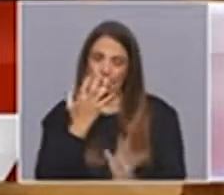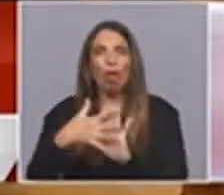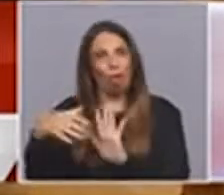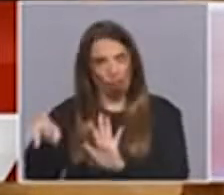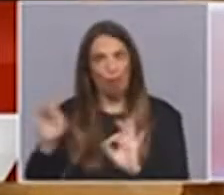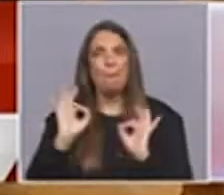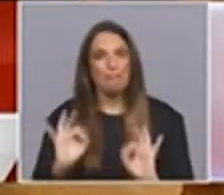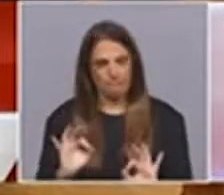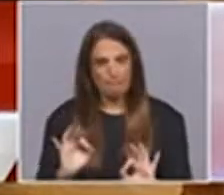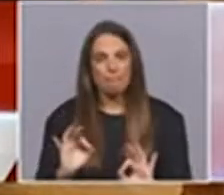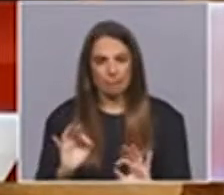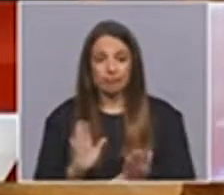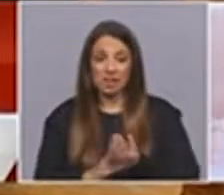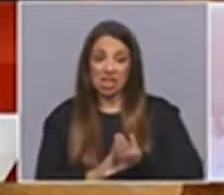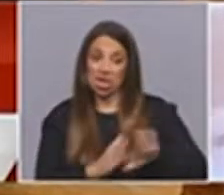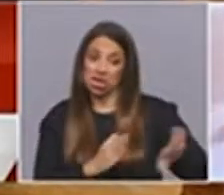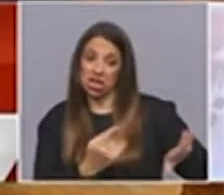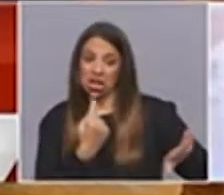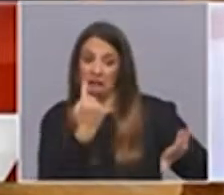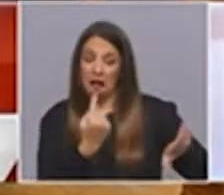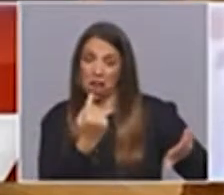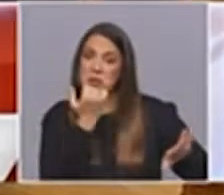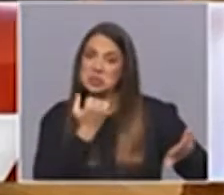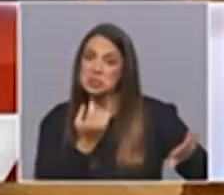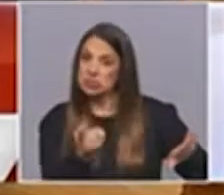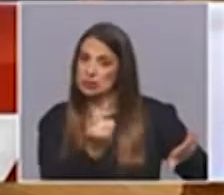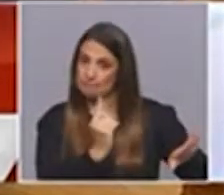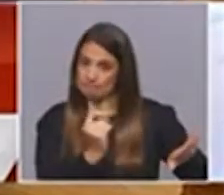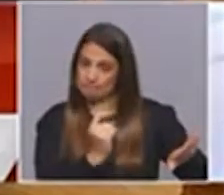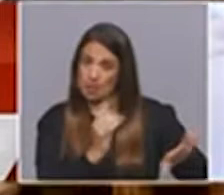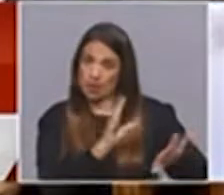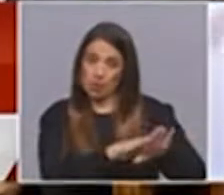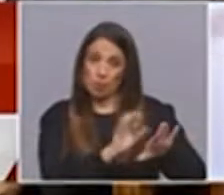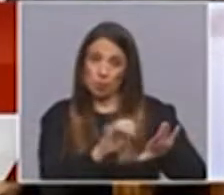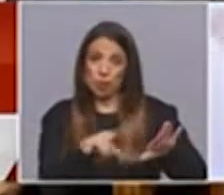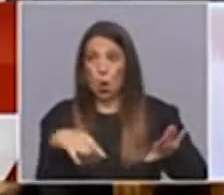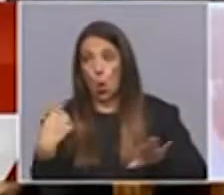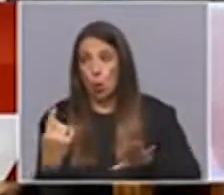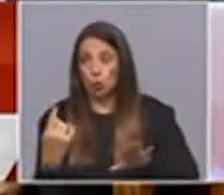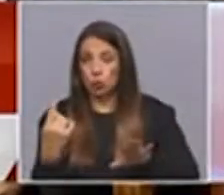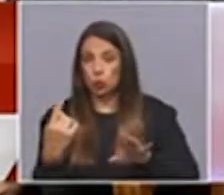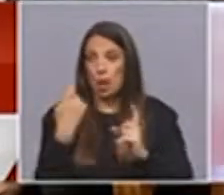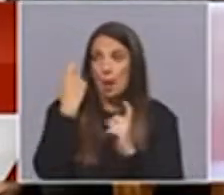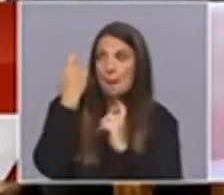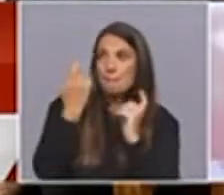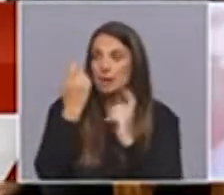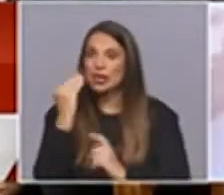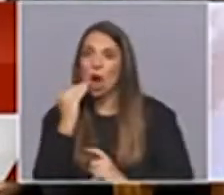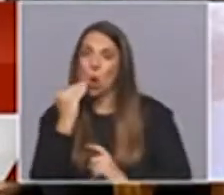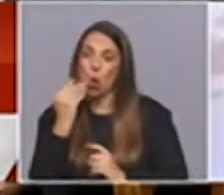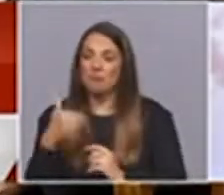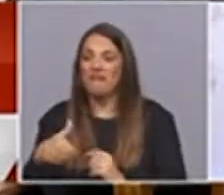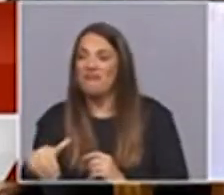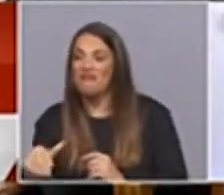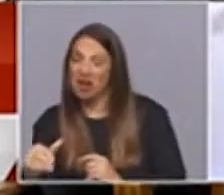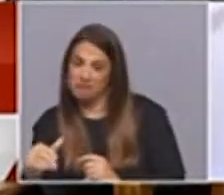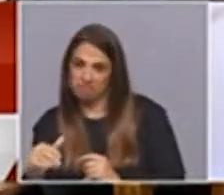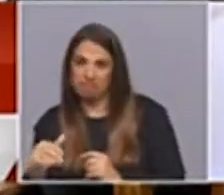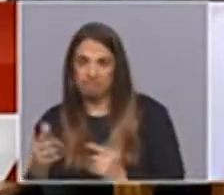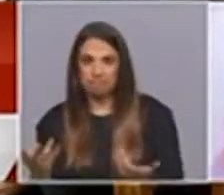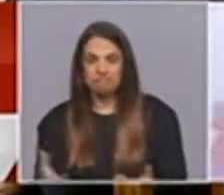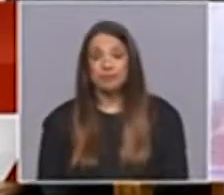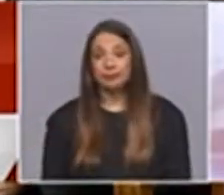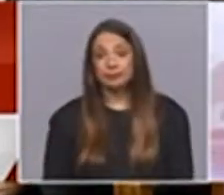Parlamento. À esquerda, há quem não esteja agradado, enquanto outros pensam no que fazer até à decisão do chefe de Estado.